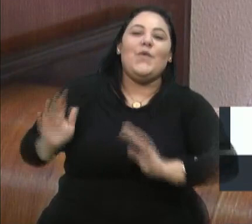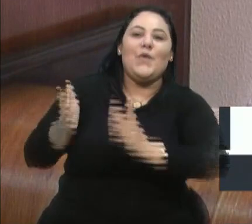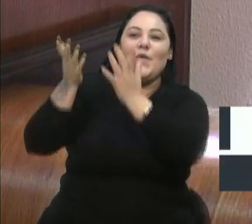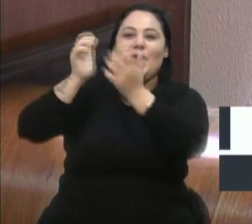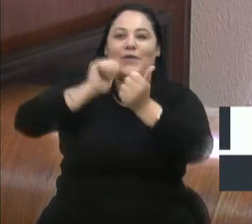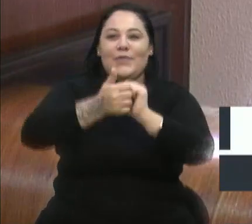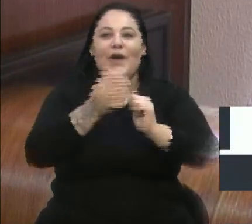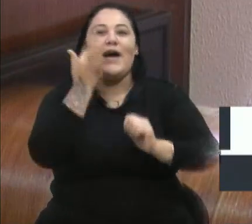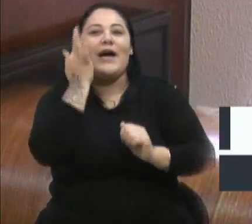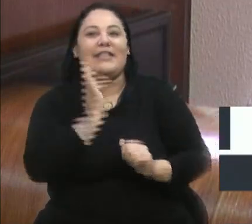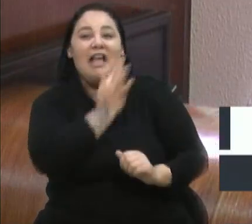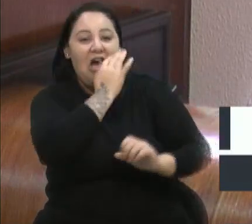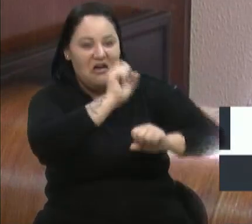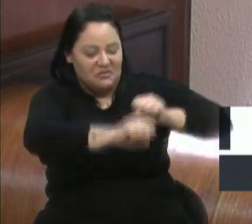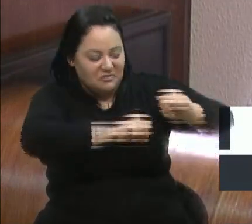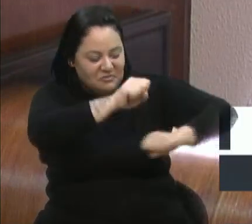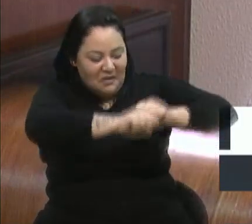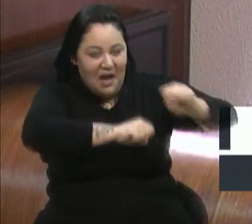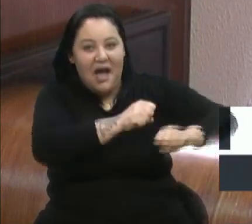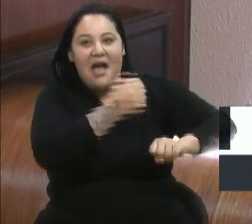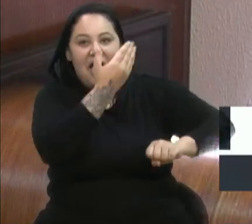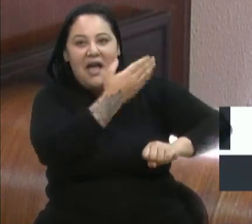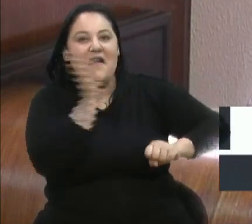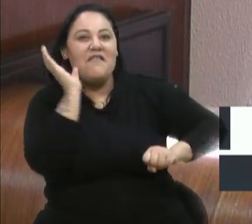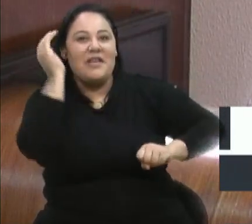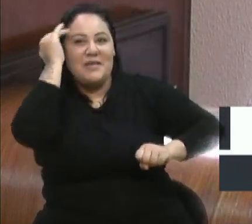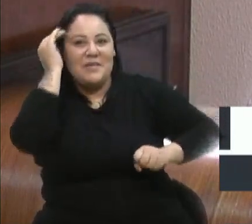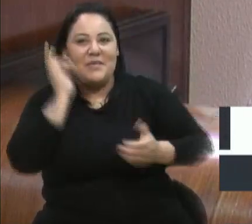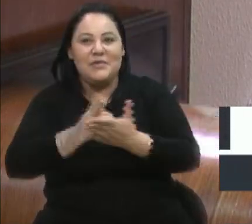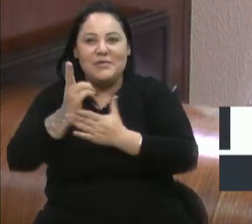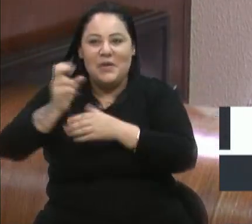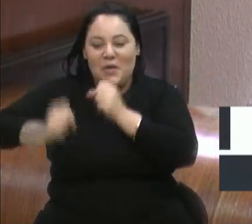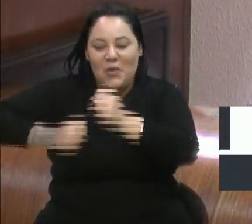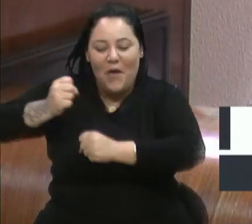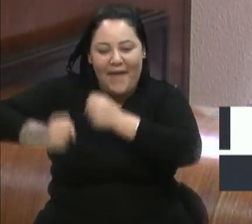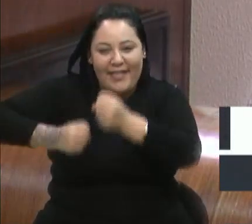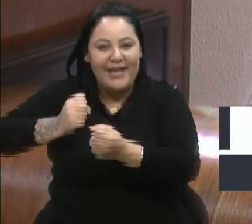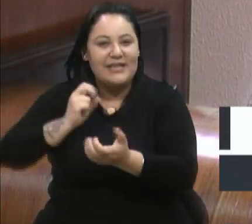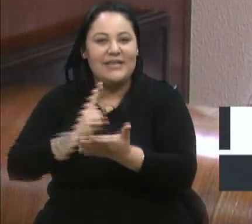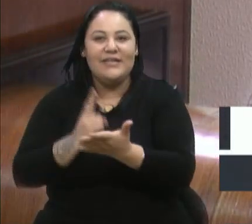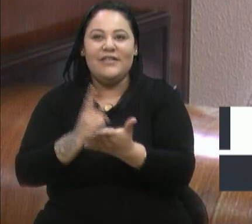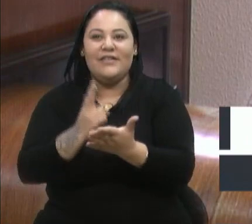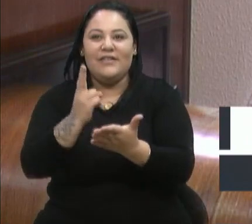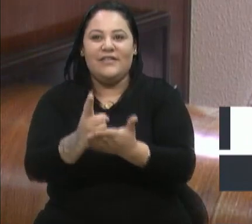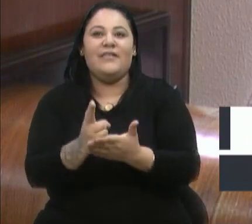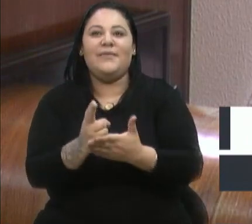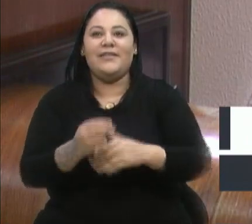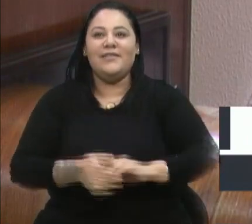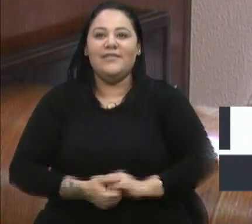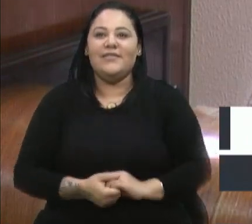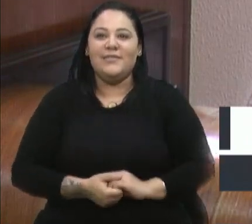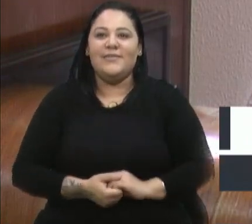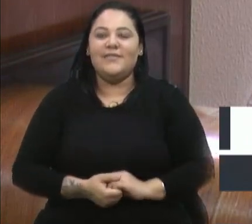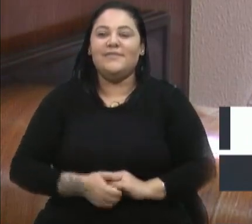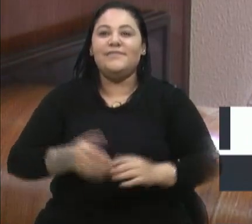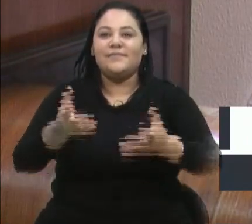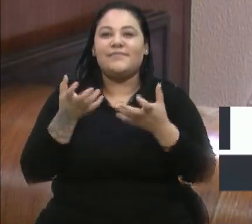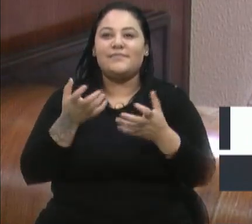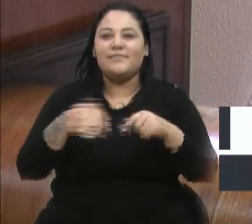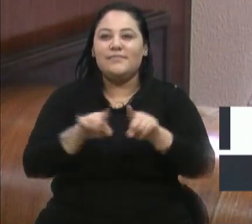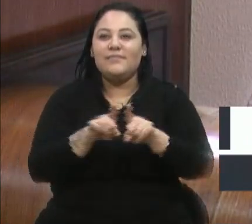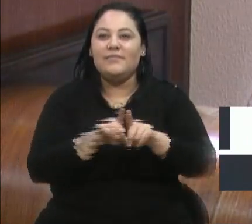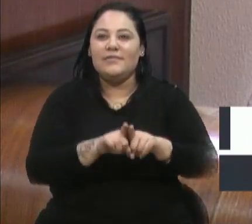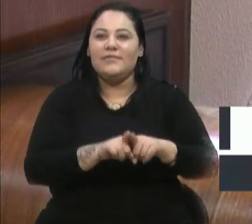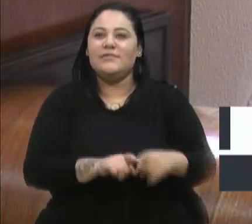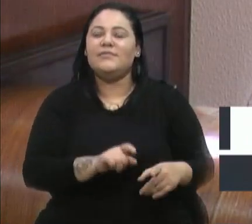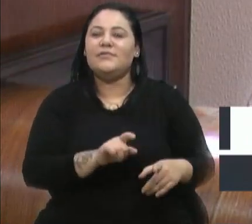A Tati aí na bike, né? O Felipe efetivamente na corrida sempre. E quero também aqui assinar embaixo